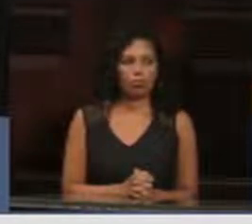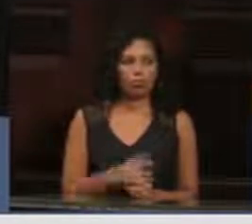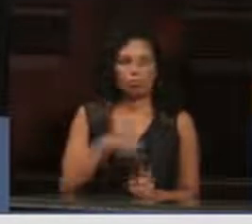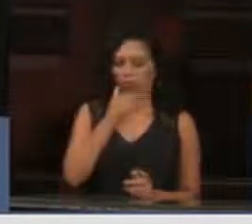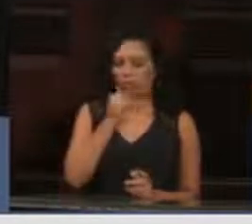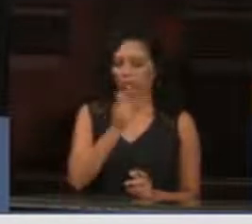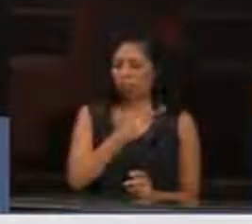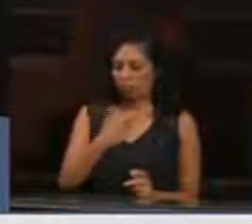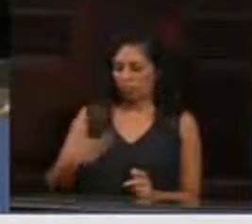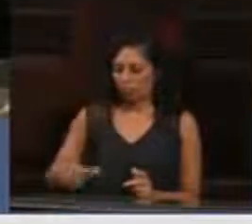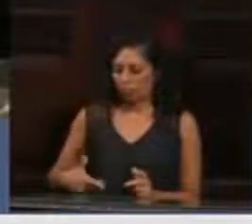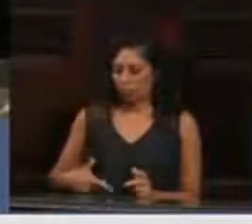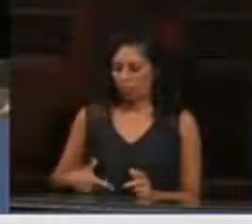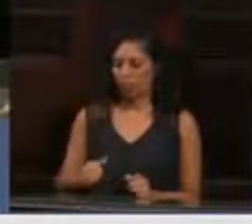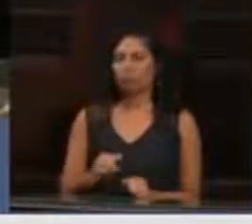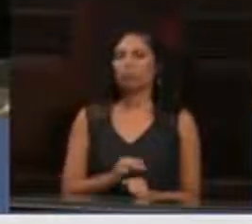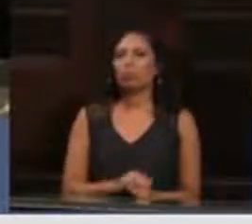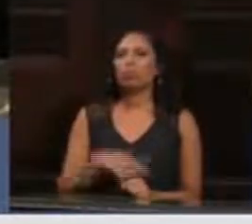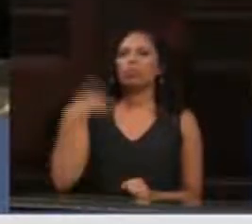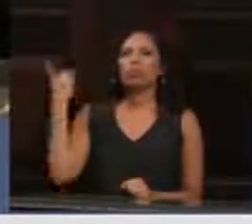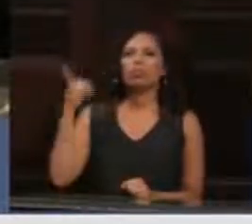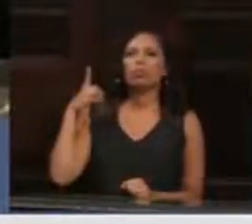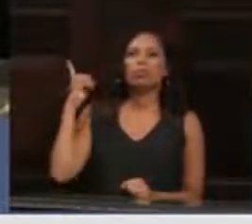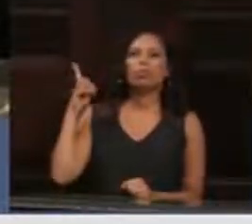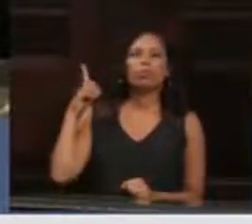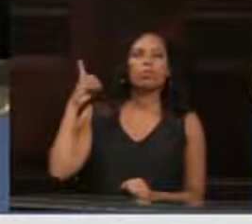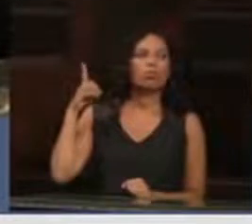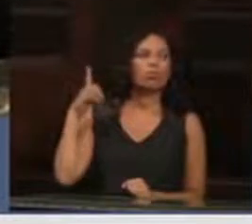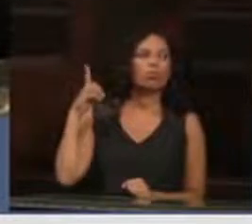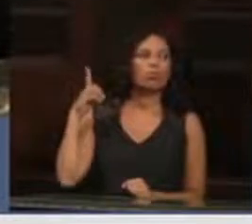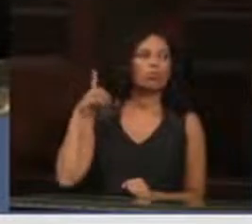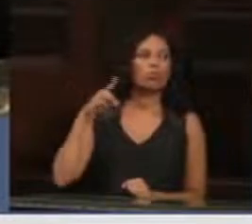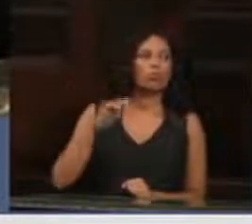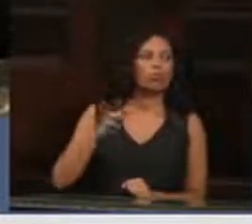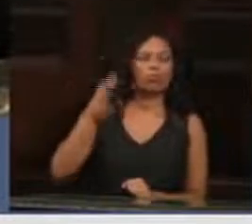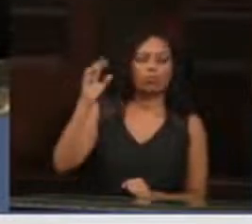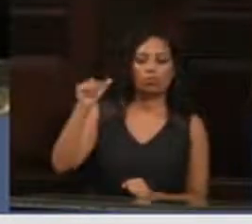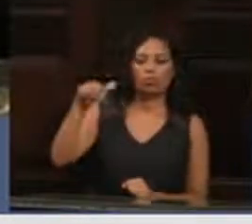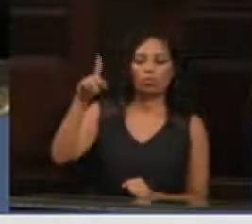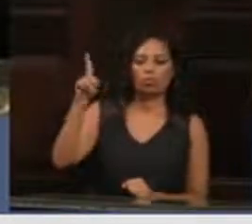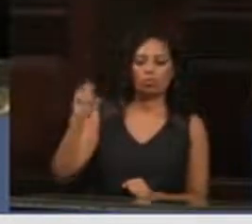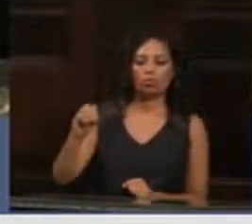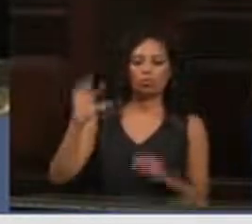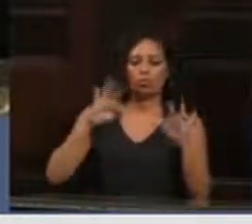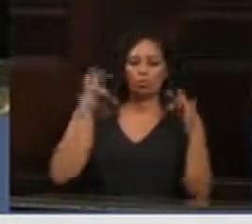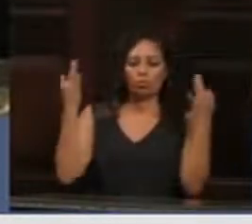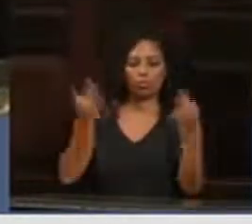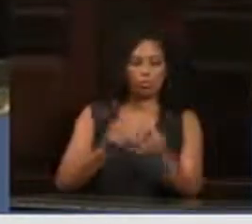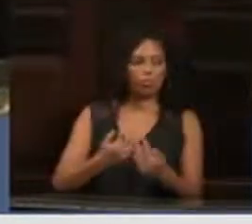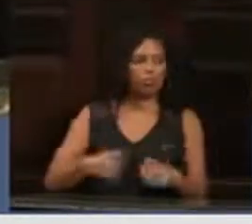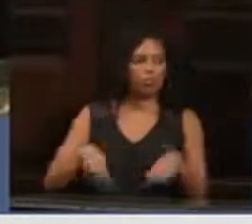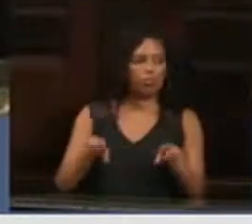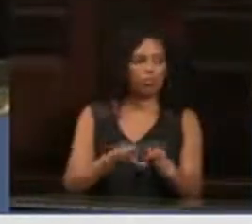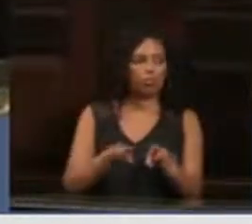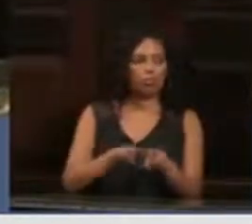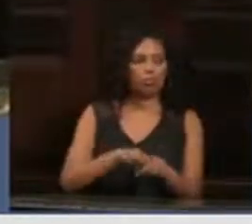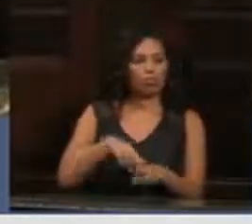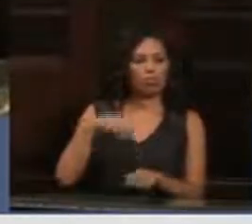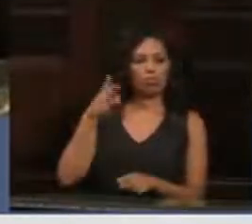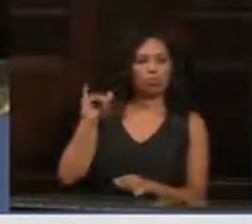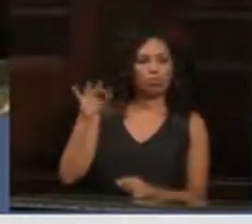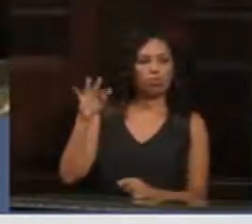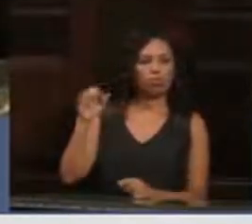Senhor presidente, deputado Vandro Família, deputado Jair Bittencourt,